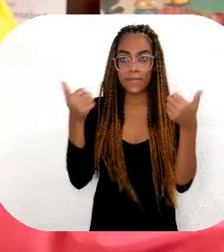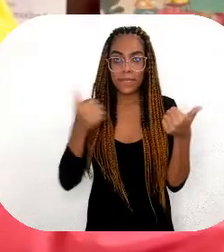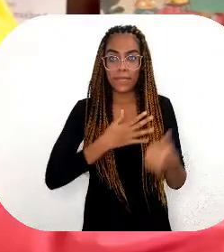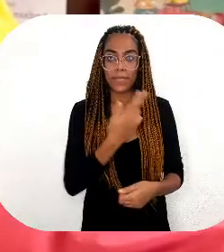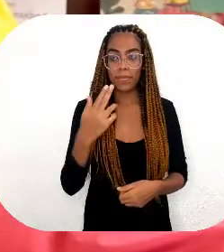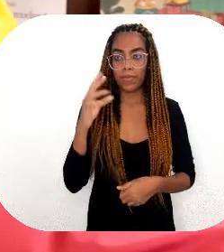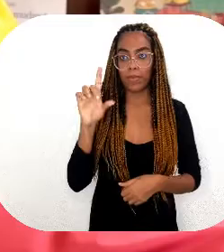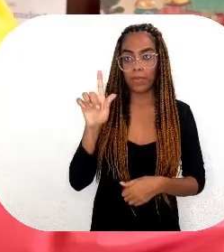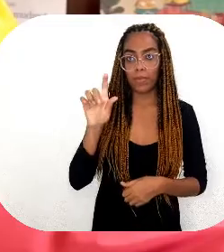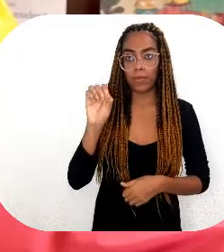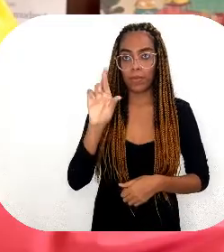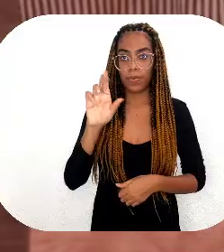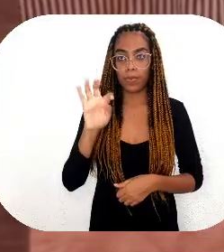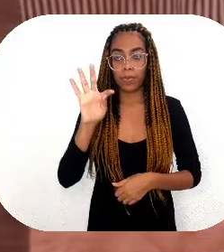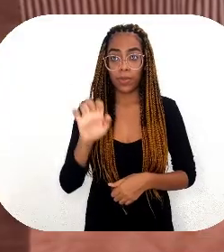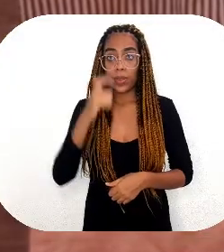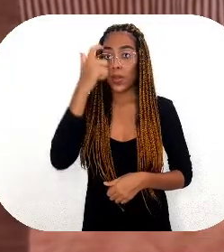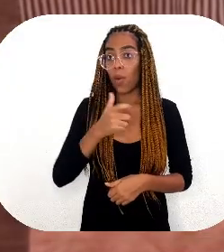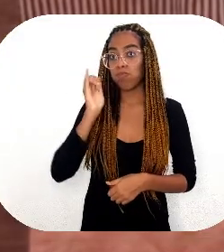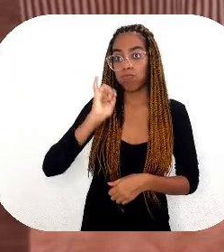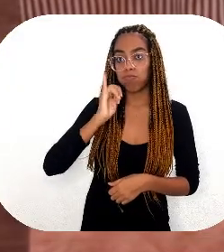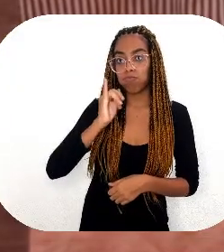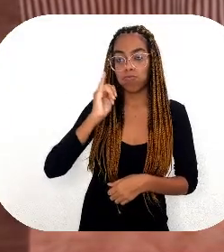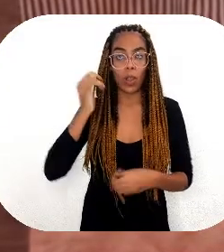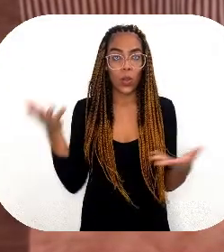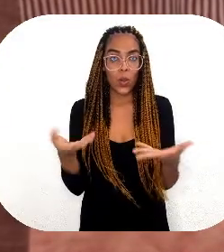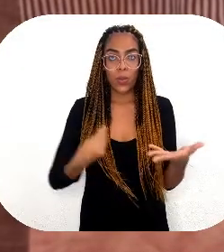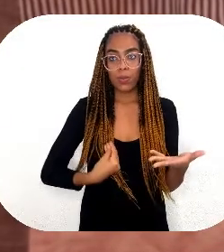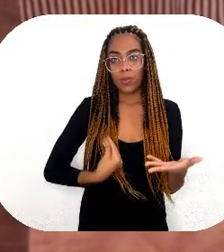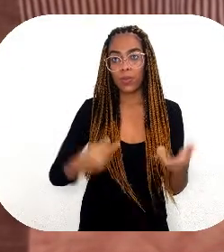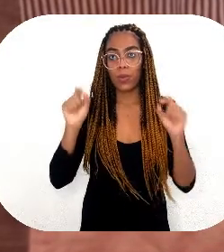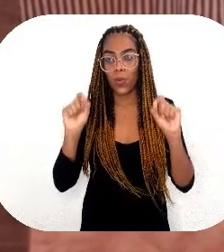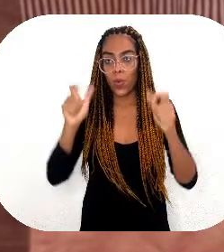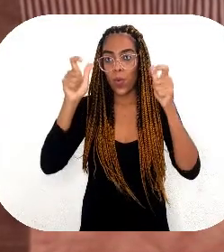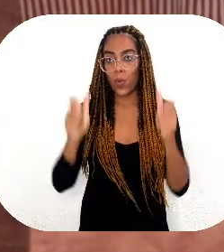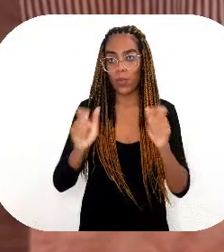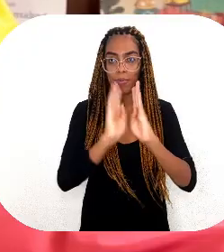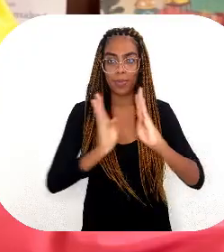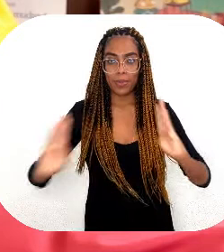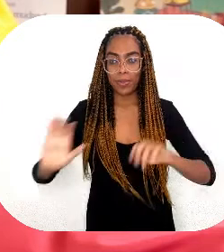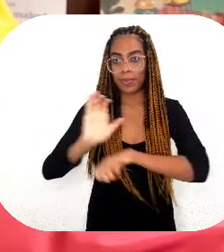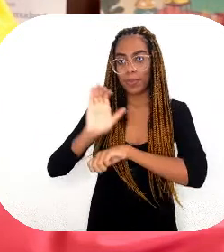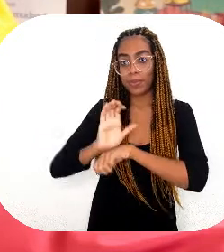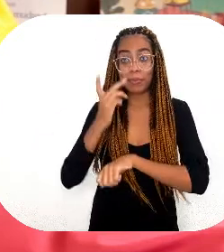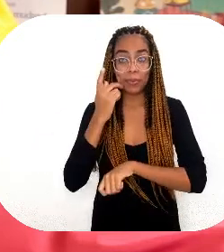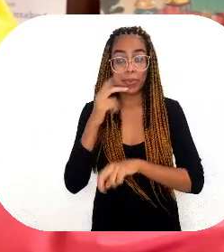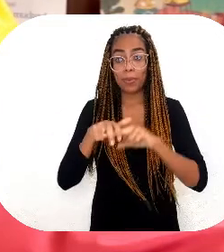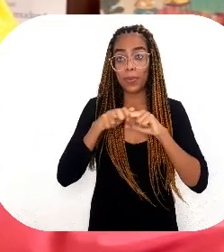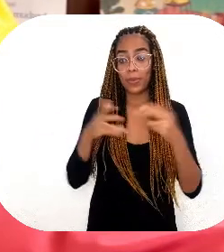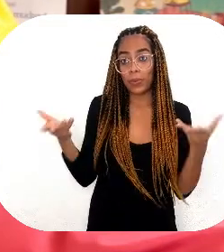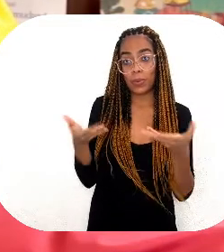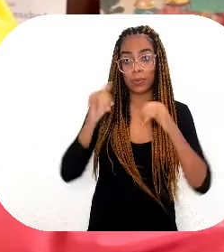Olá, tudo bem com vocês? Eu sou Gorete Costa e sou contadora de histórias. Estou aqui na Biblioteca Estadual